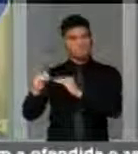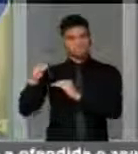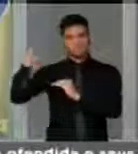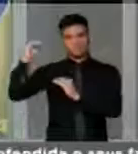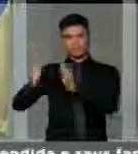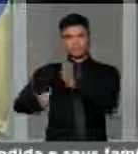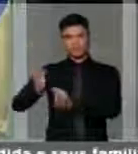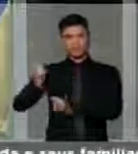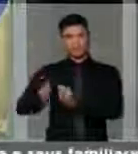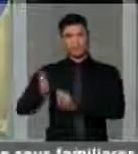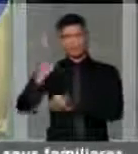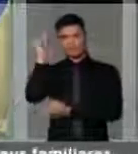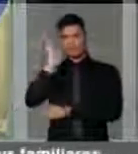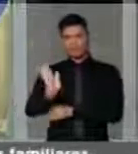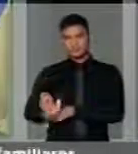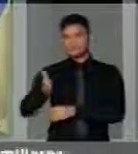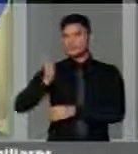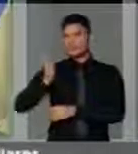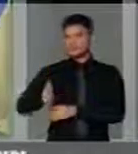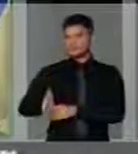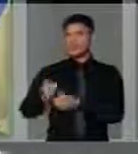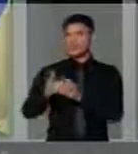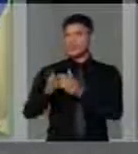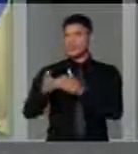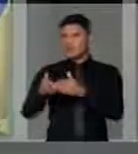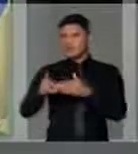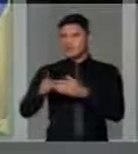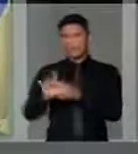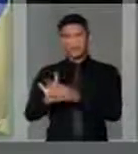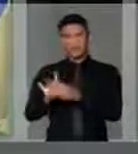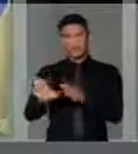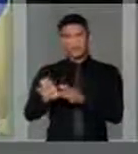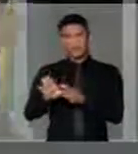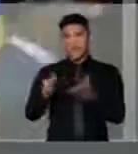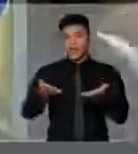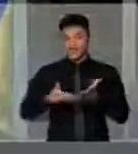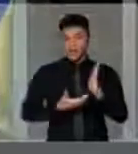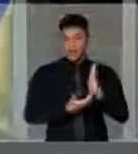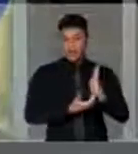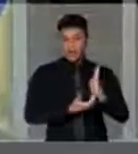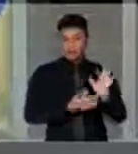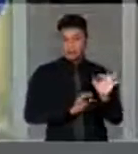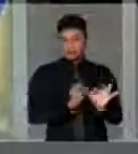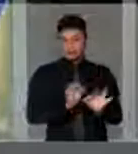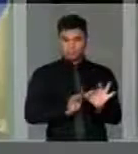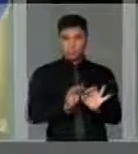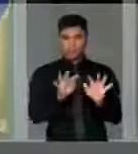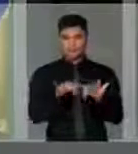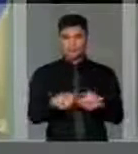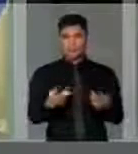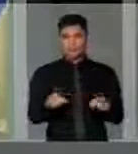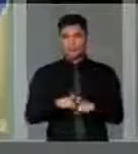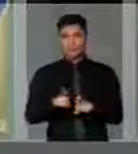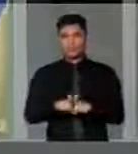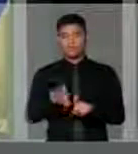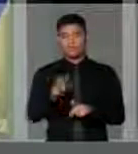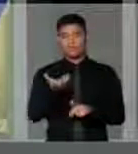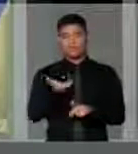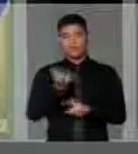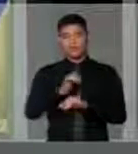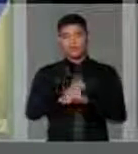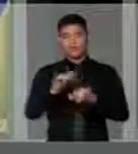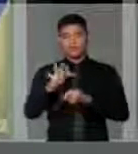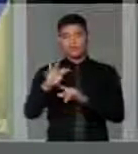Justiça brasileira, entende que o pedido está fundamentado. Só falta a Câmara fazer aqui a sua parte. E para concluir, senhor presidente,